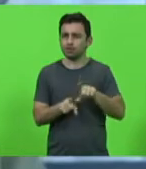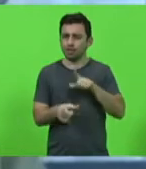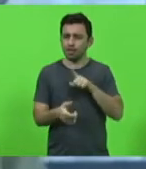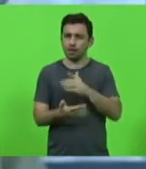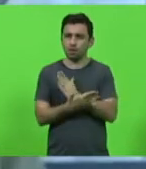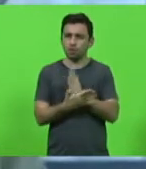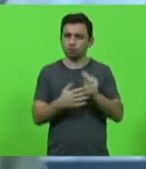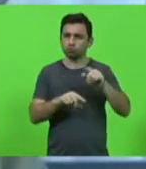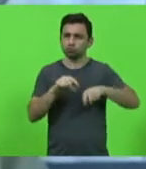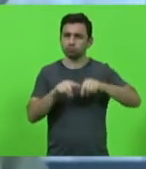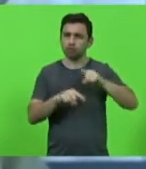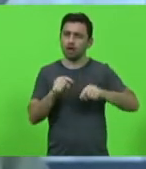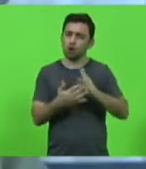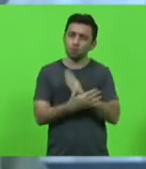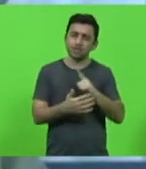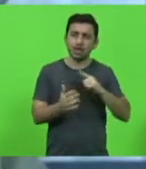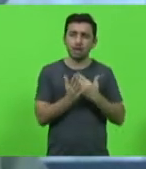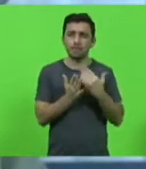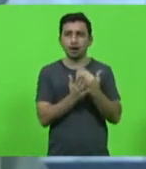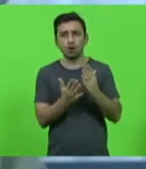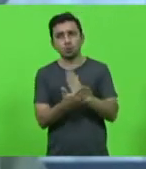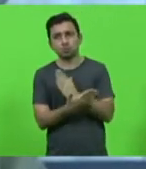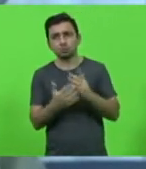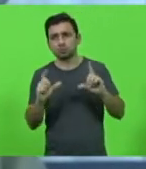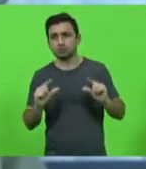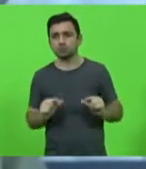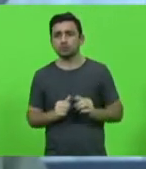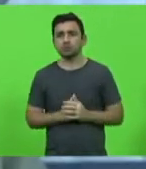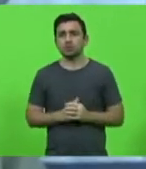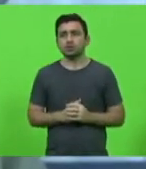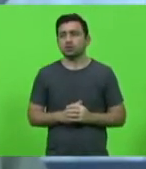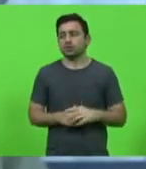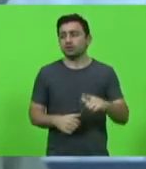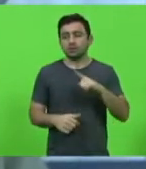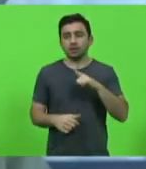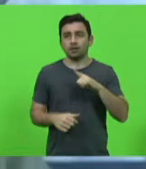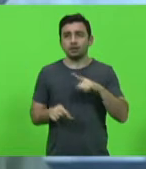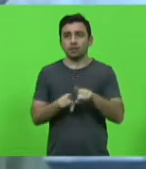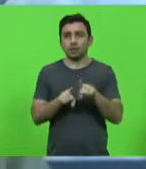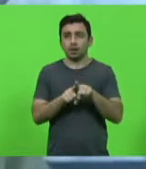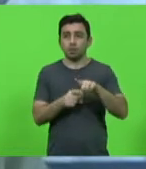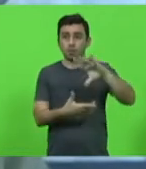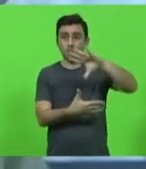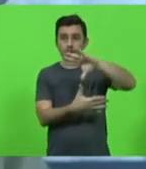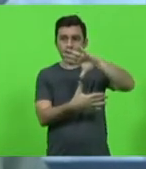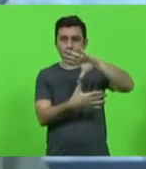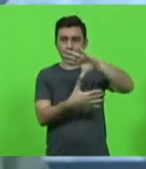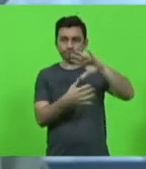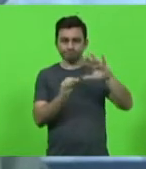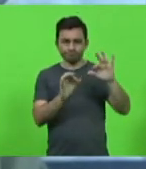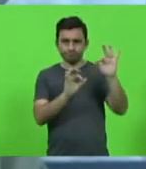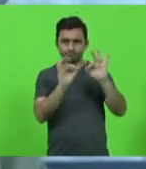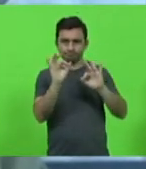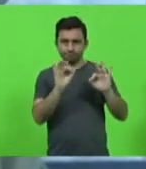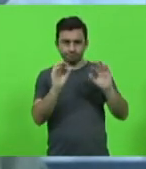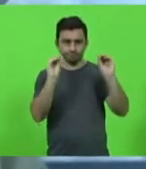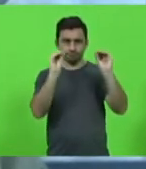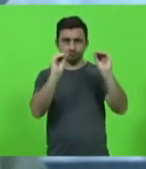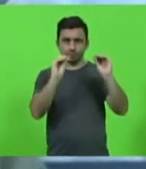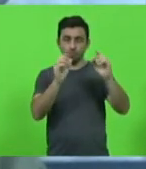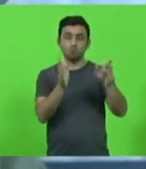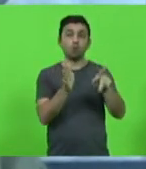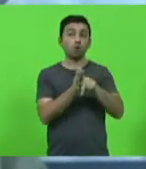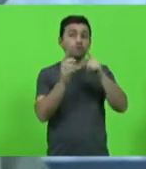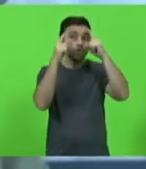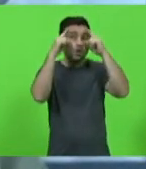têm mais, outras têm menos. Então, nós teremos o mapa da violência contra a mulher neste site. Mas eu quero